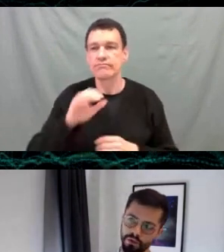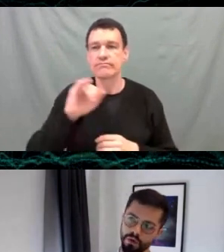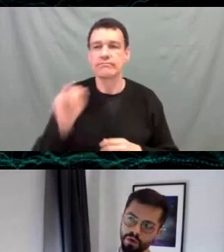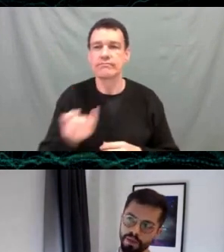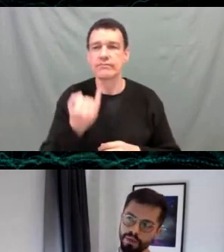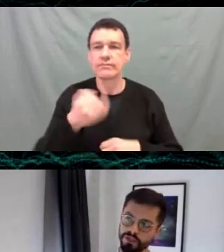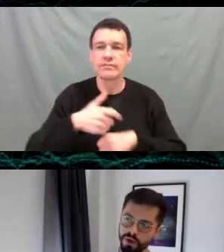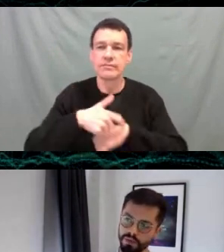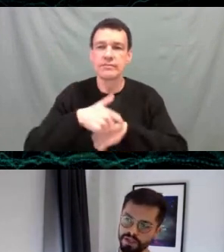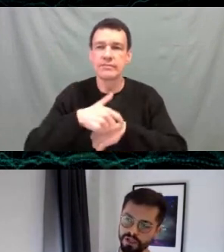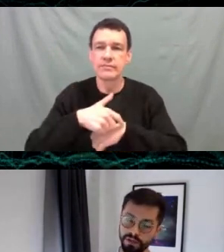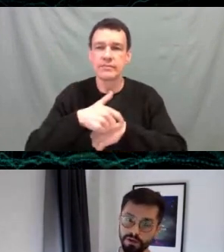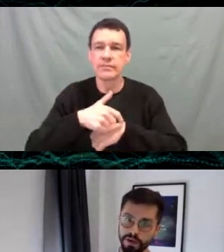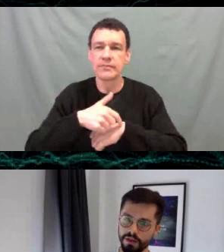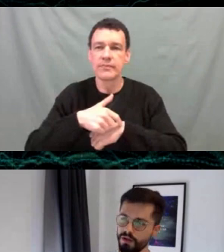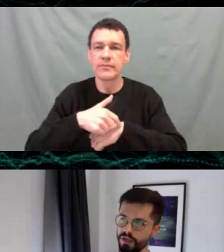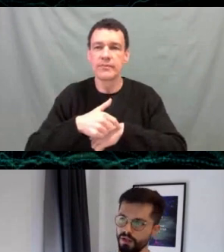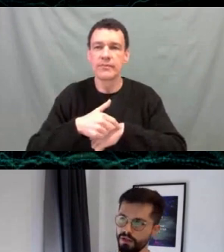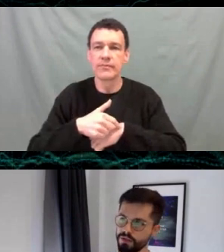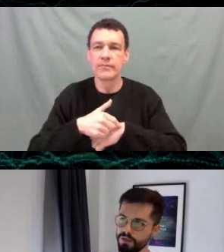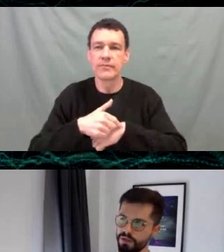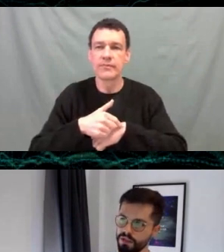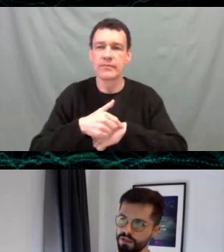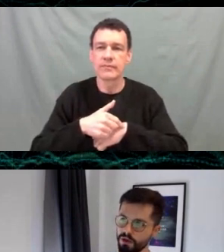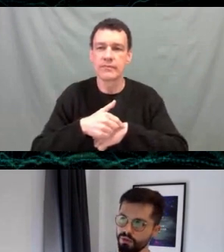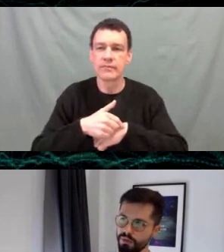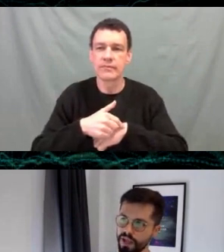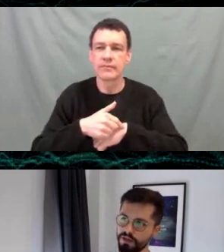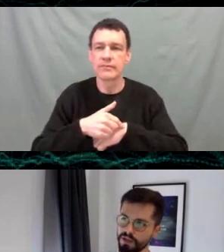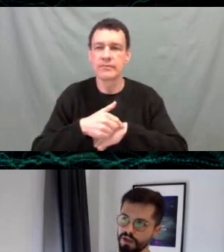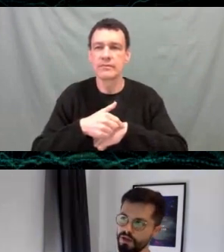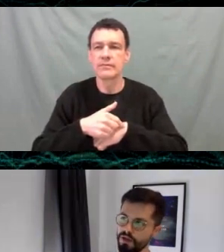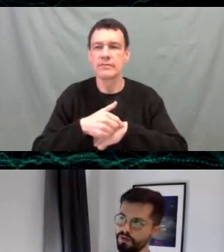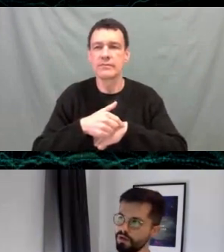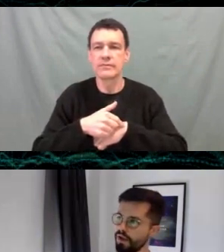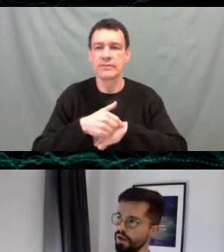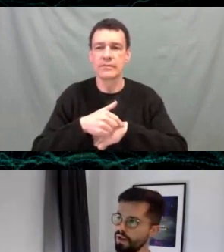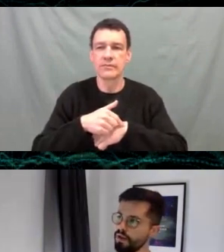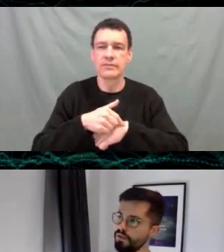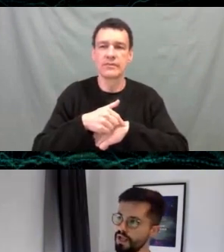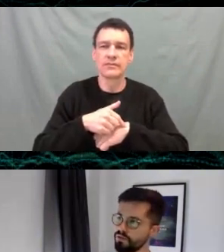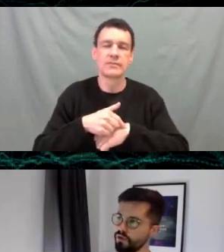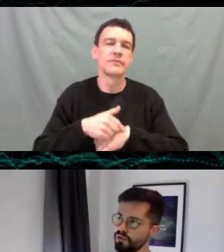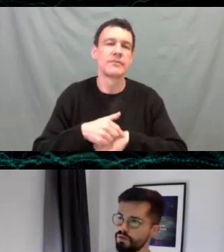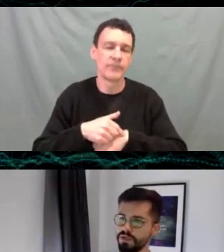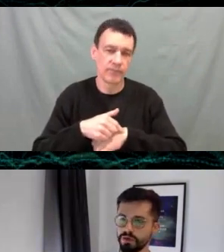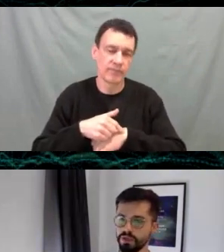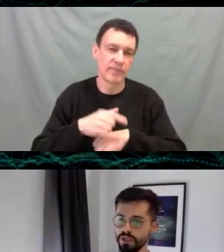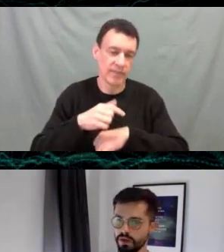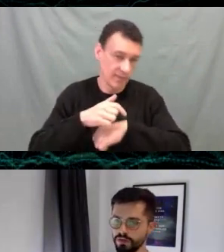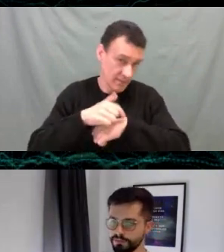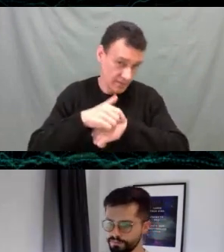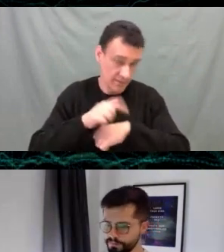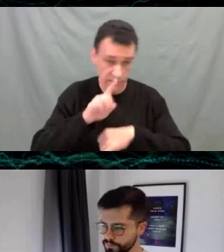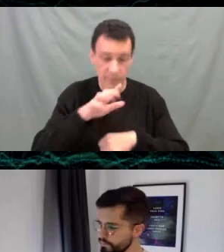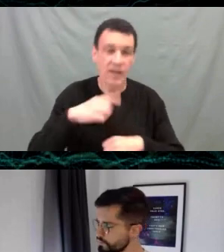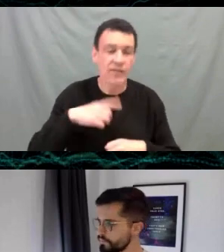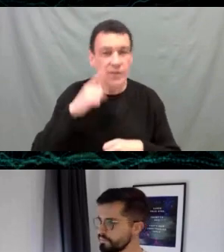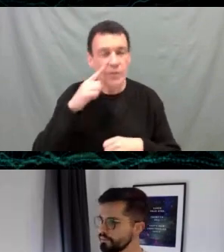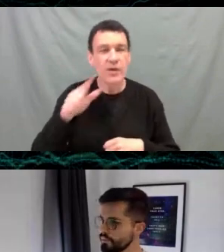não eu não coloquei para descobrir mas ele já está terminando já tá usando essa como terminei tudo aqui tá vendo aquela 31297